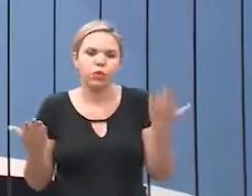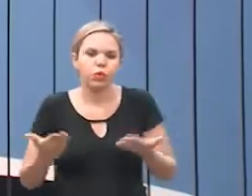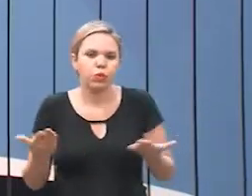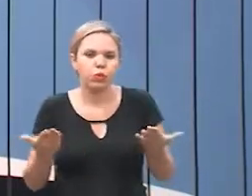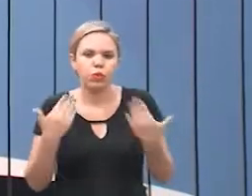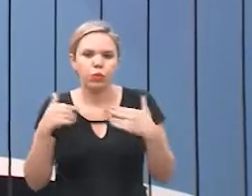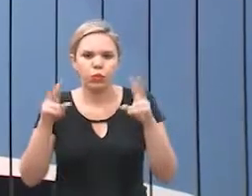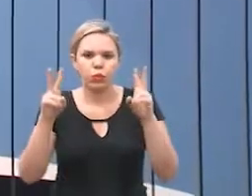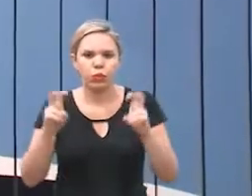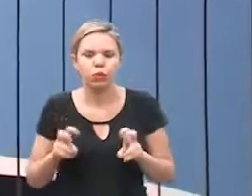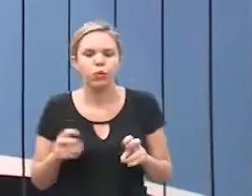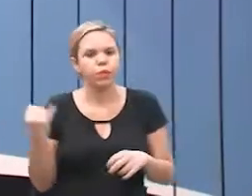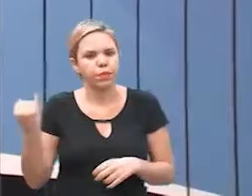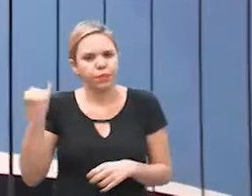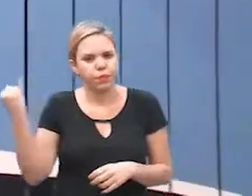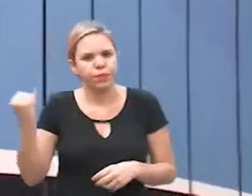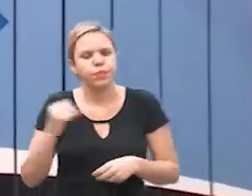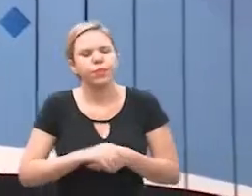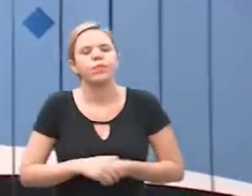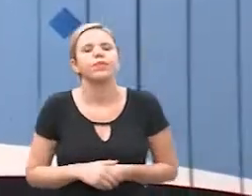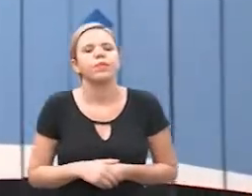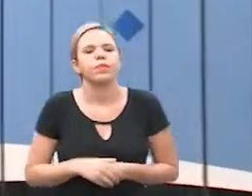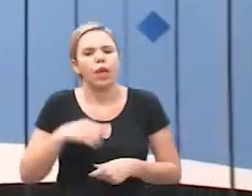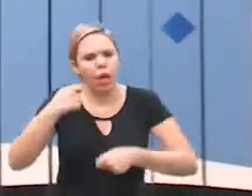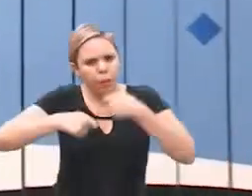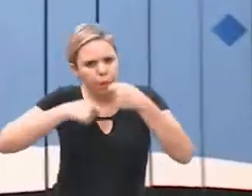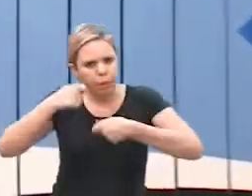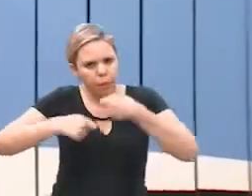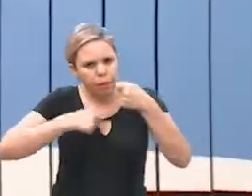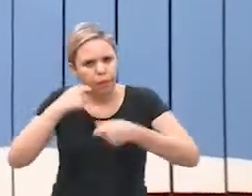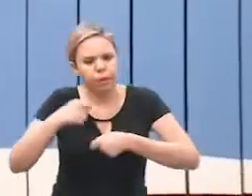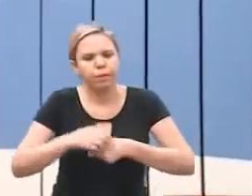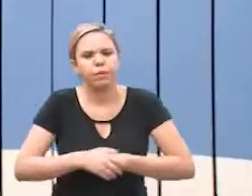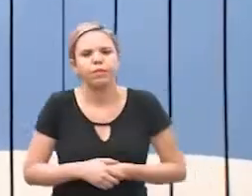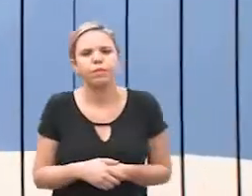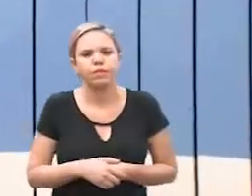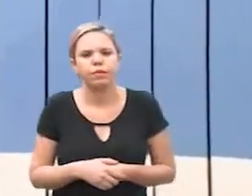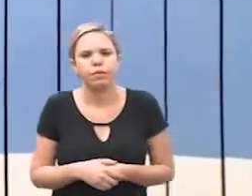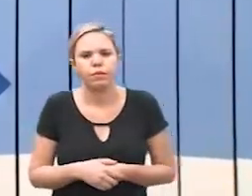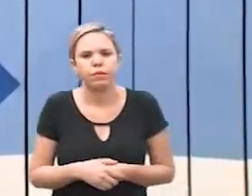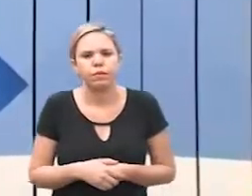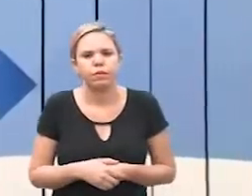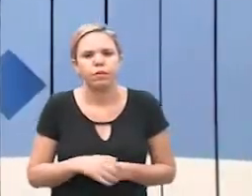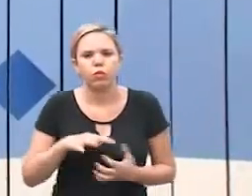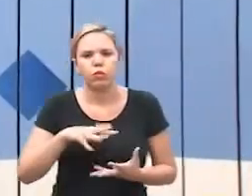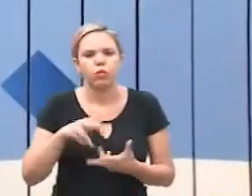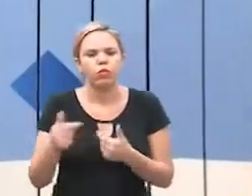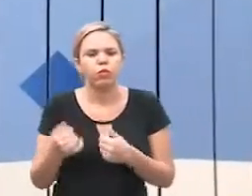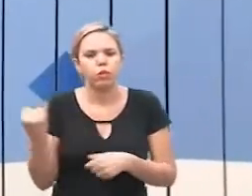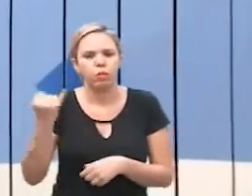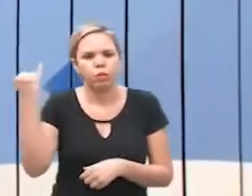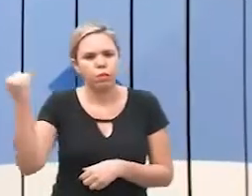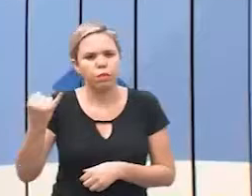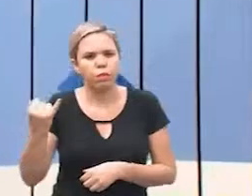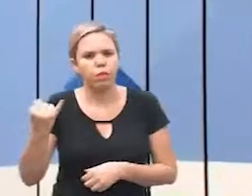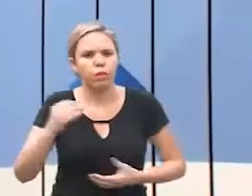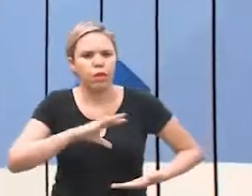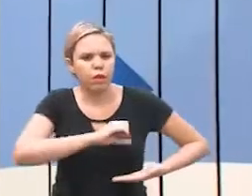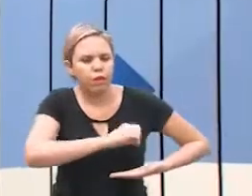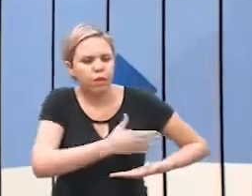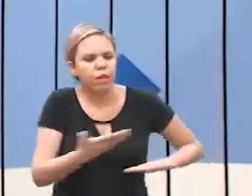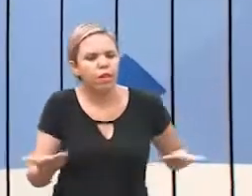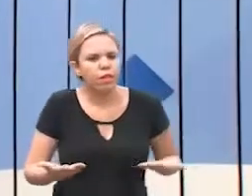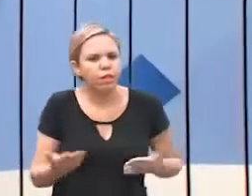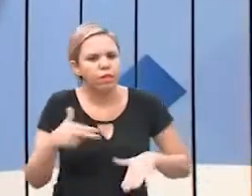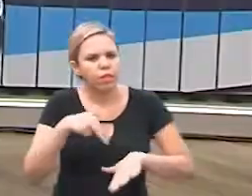Hoje o assunto é bastante importante, sobre um alimento bastante rico, um dos mais ricos do mundo, que é o leite materno.